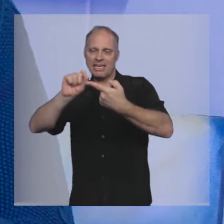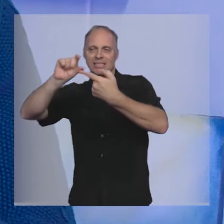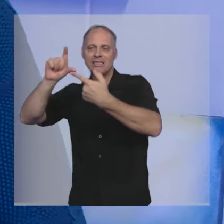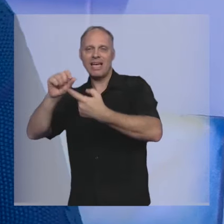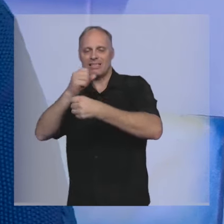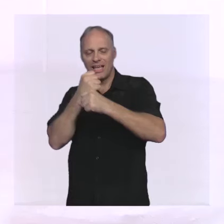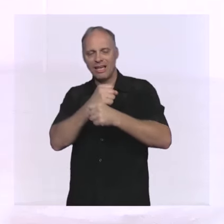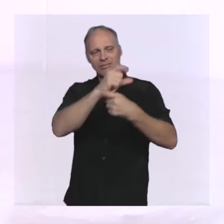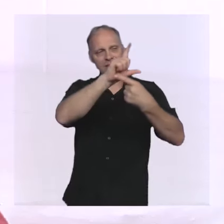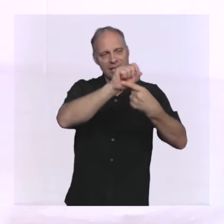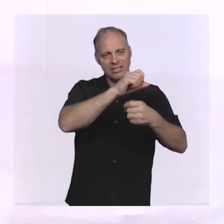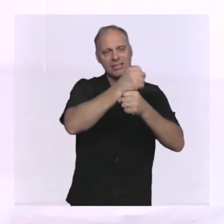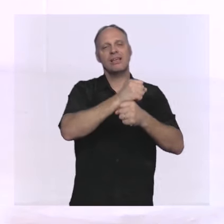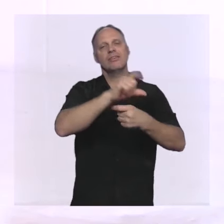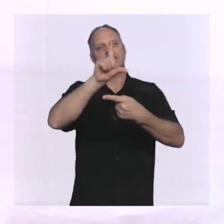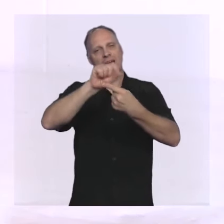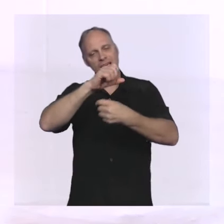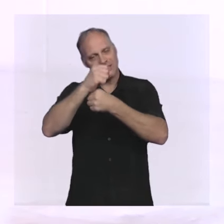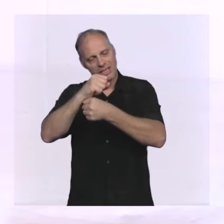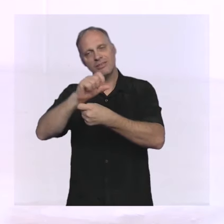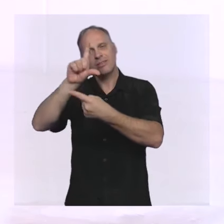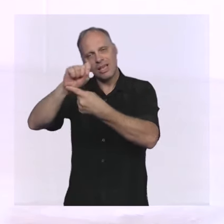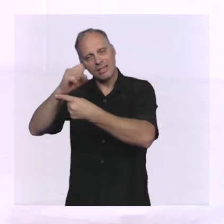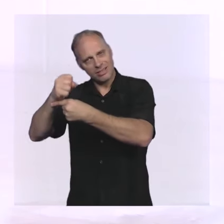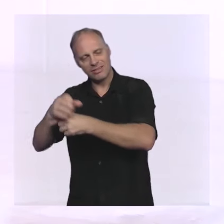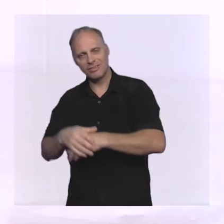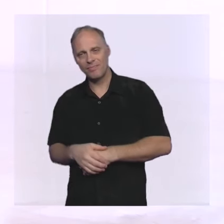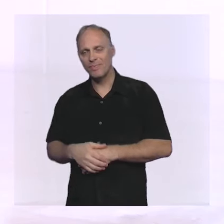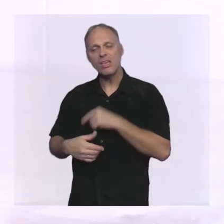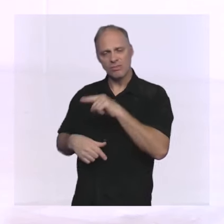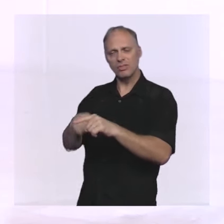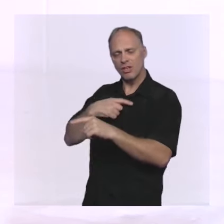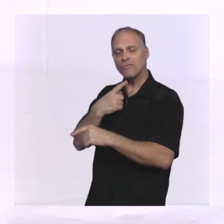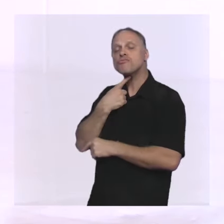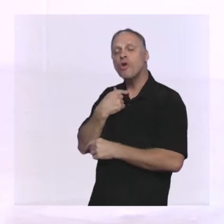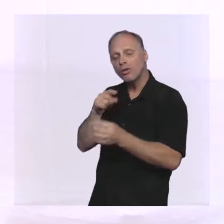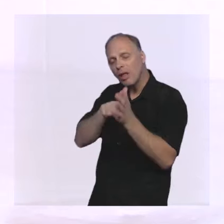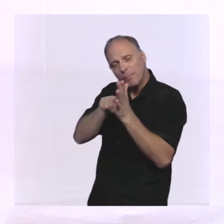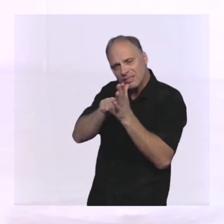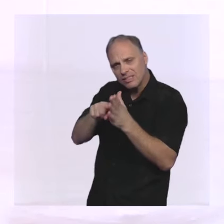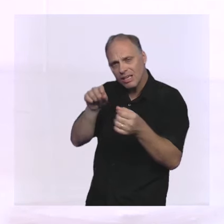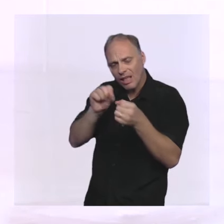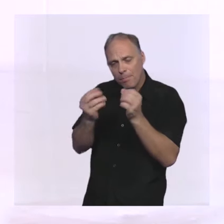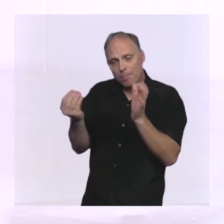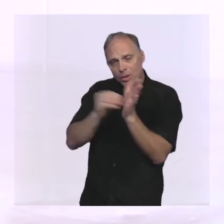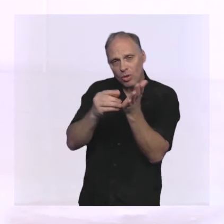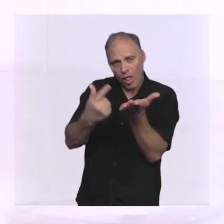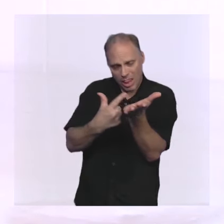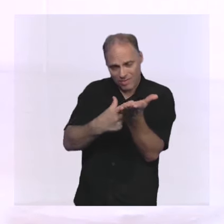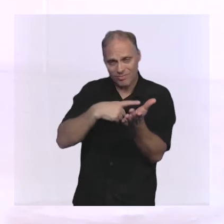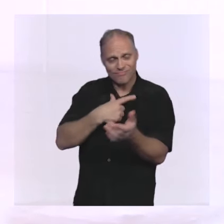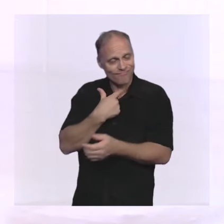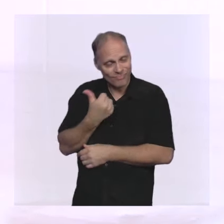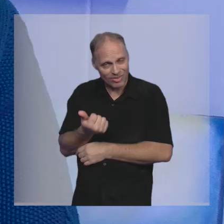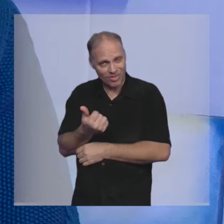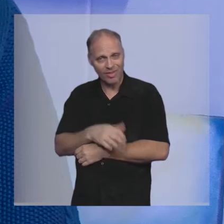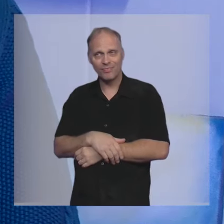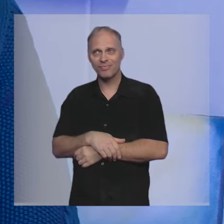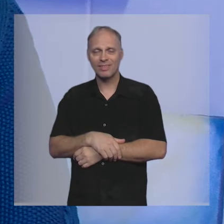o livro foi bem aceito. Mas a senhora tomou gosto pela pesquisa, porque sim, a senhora está fazendo também agora sobre vitrais, né?